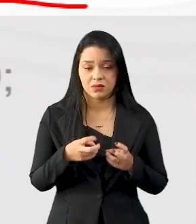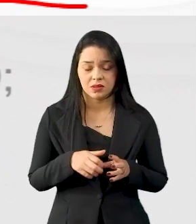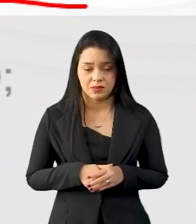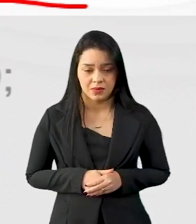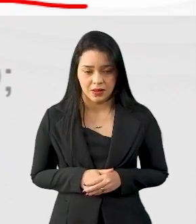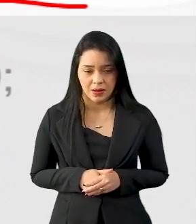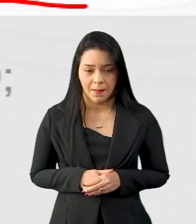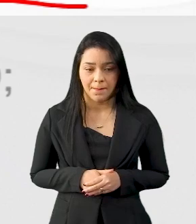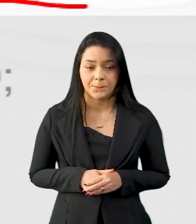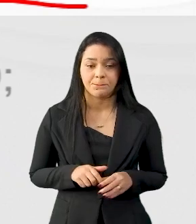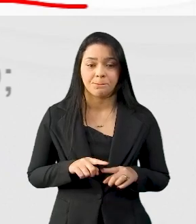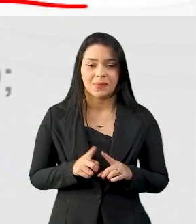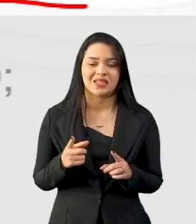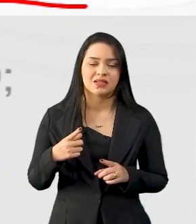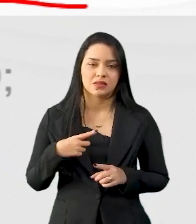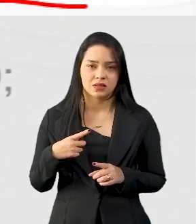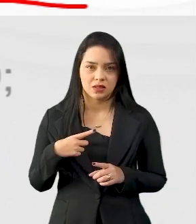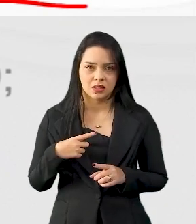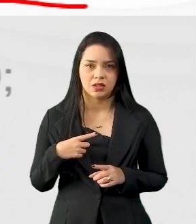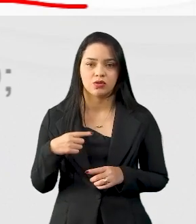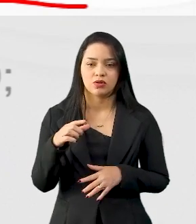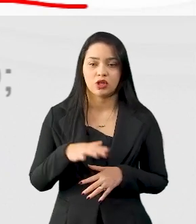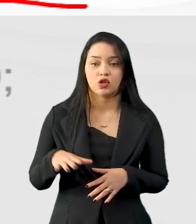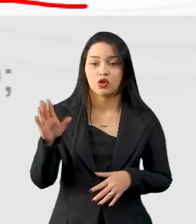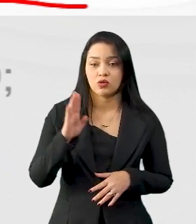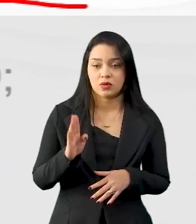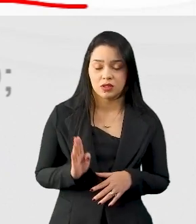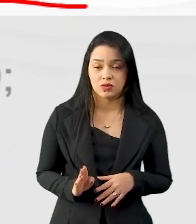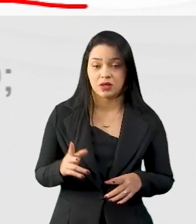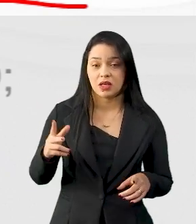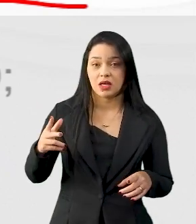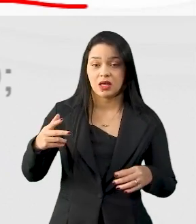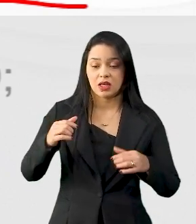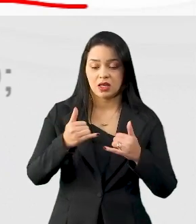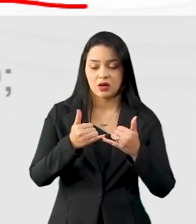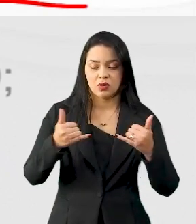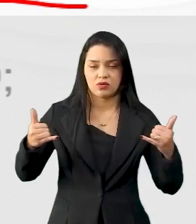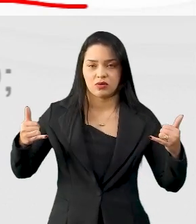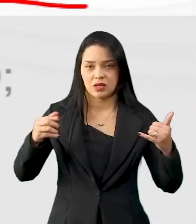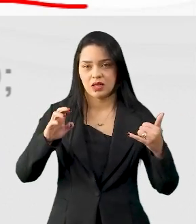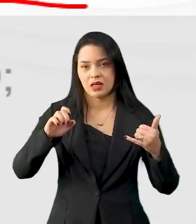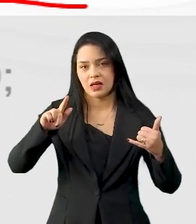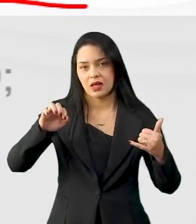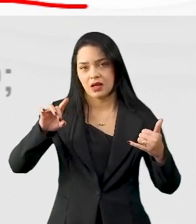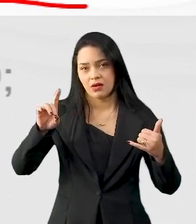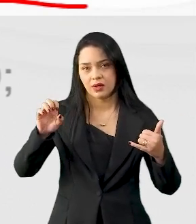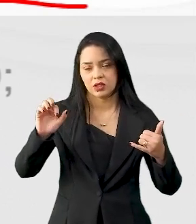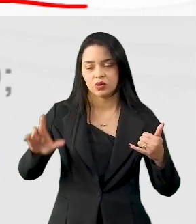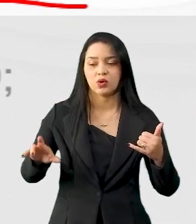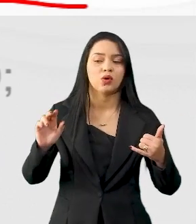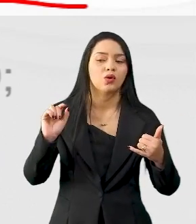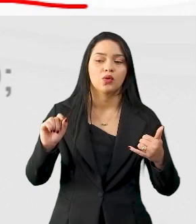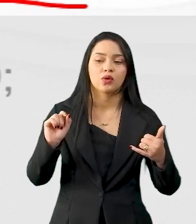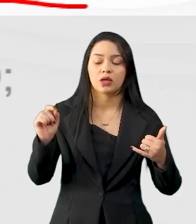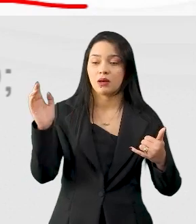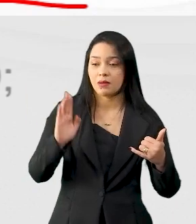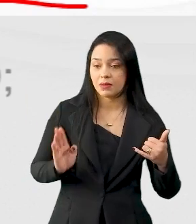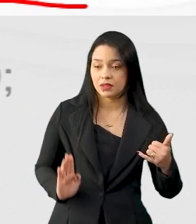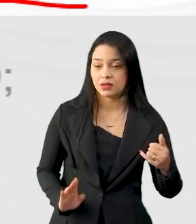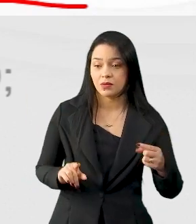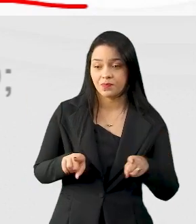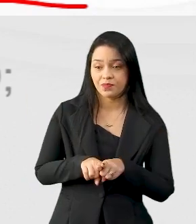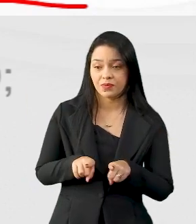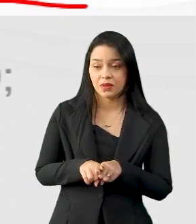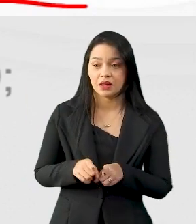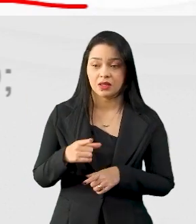uma pequena parte do território nacional que é cortada pela linha do Equador, que faz com que o Brasil também